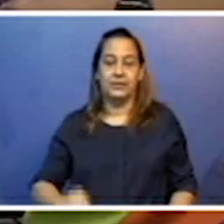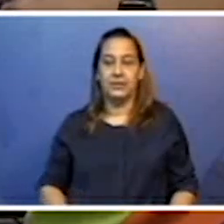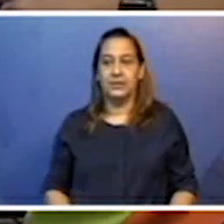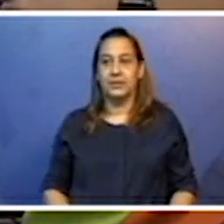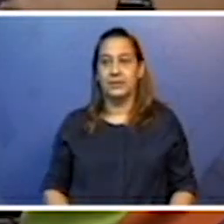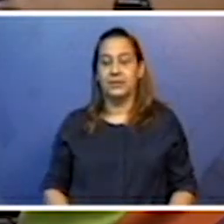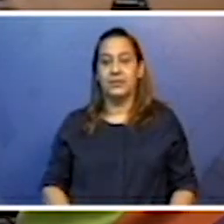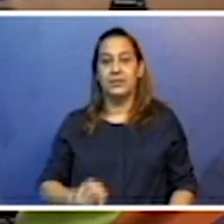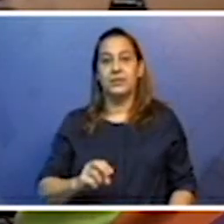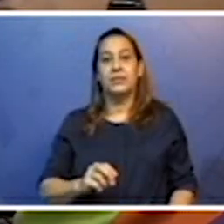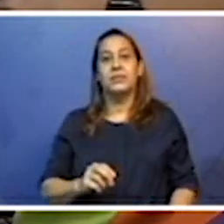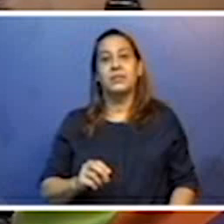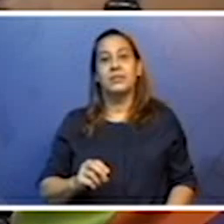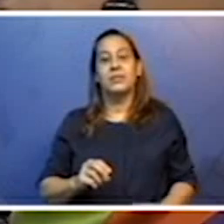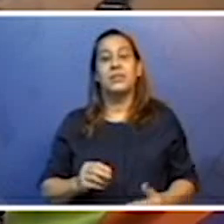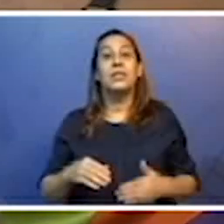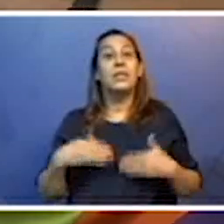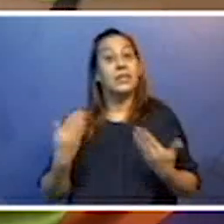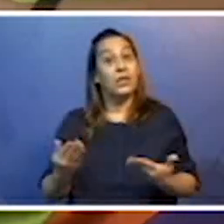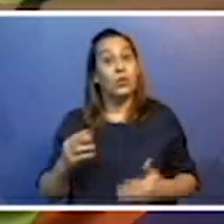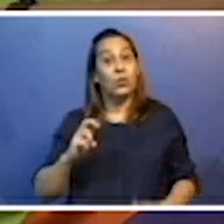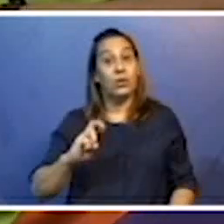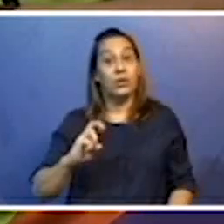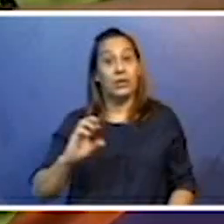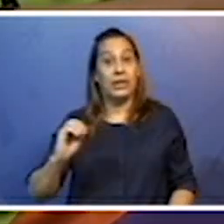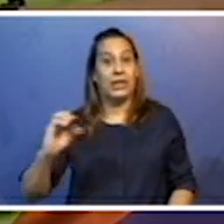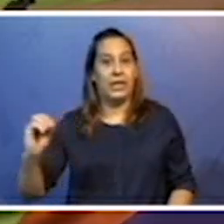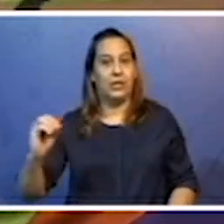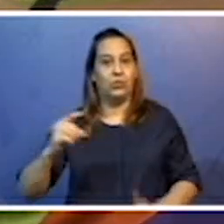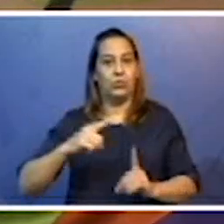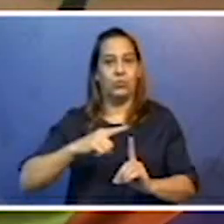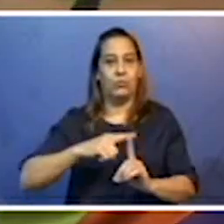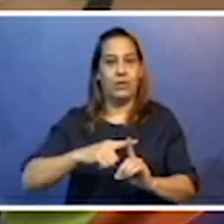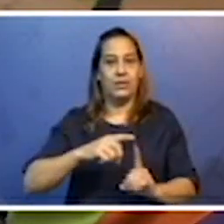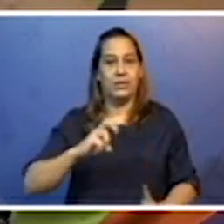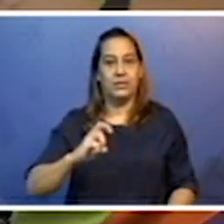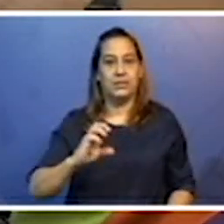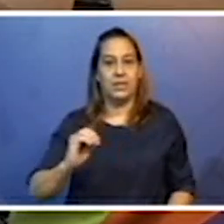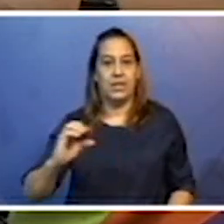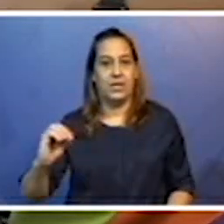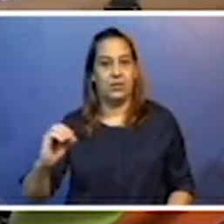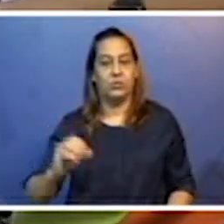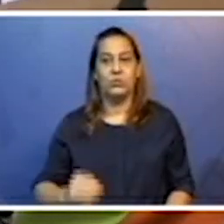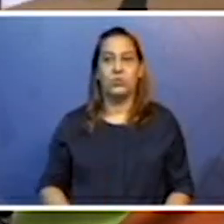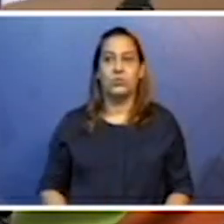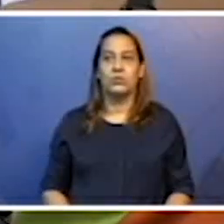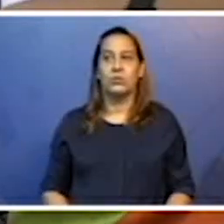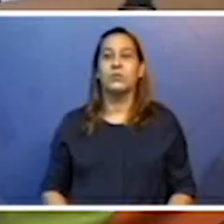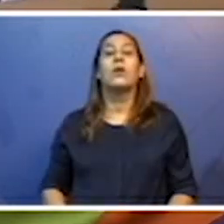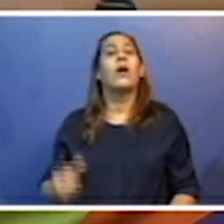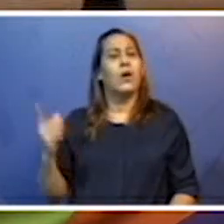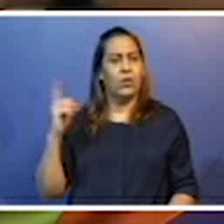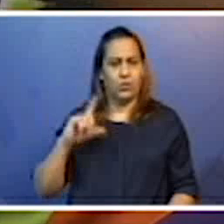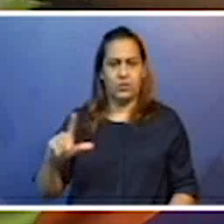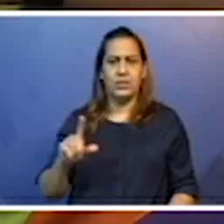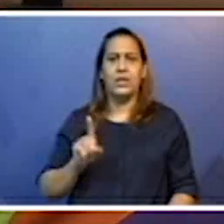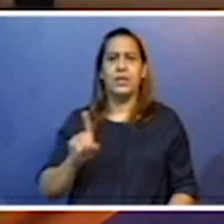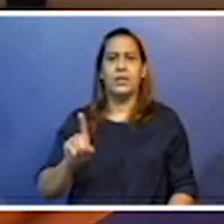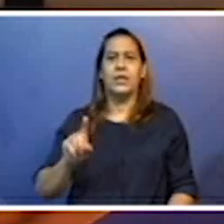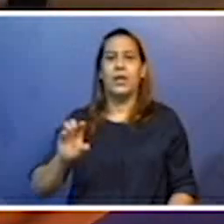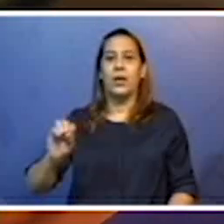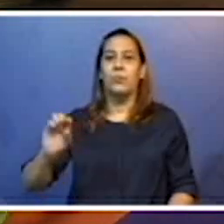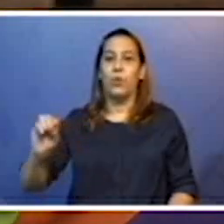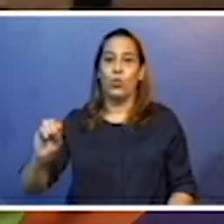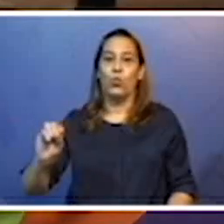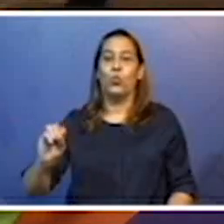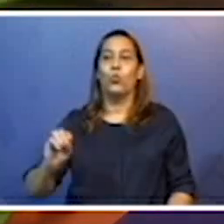mais 500? E aí, quanto é que dá? 500 mais 500 é igual a 1.000. Já